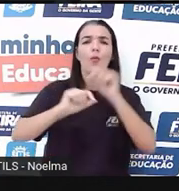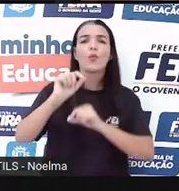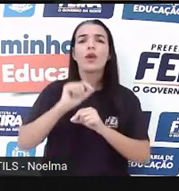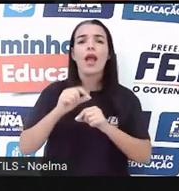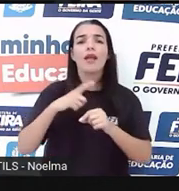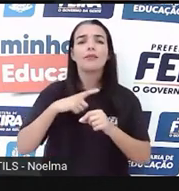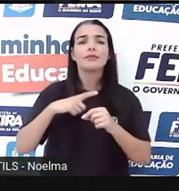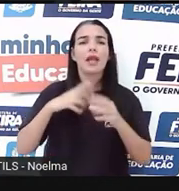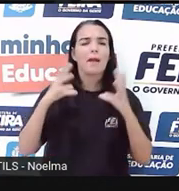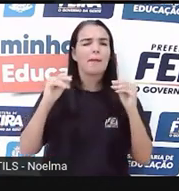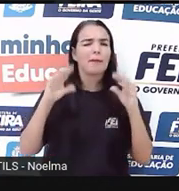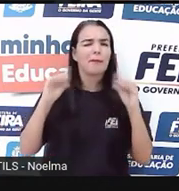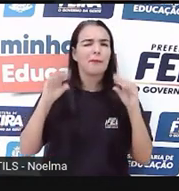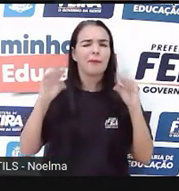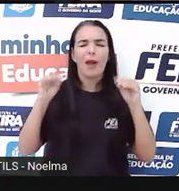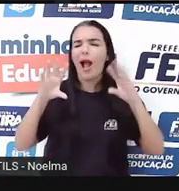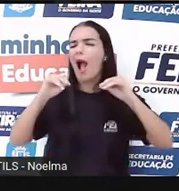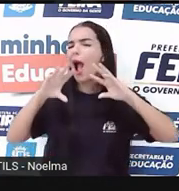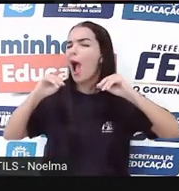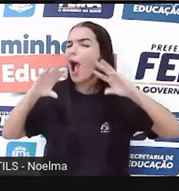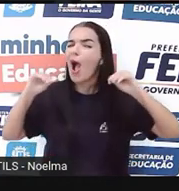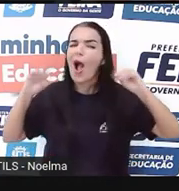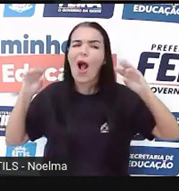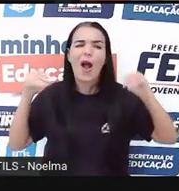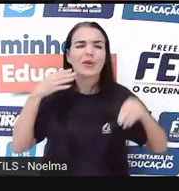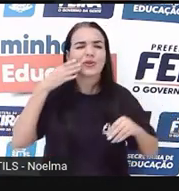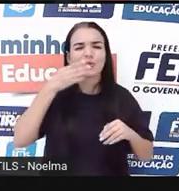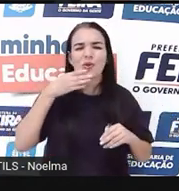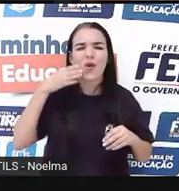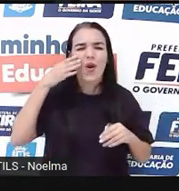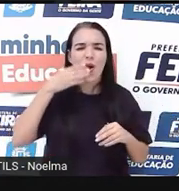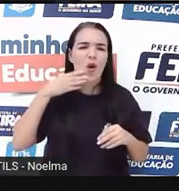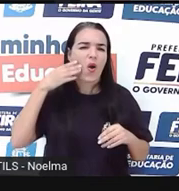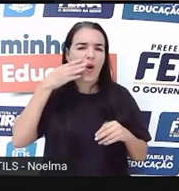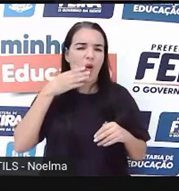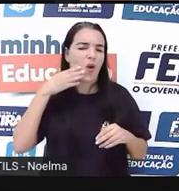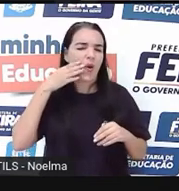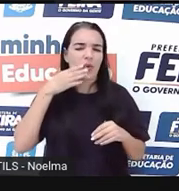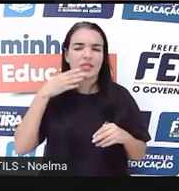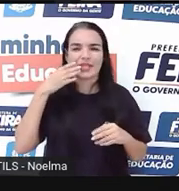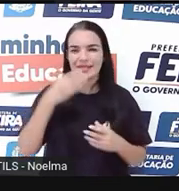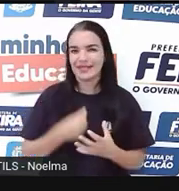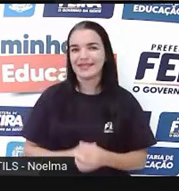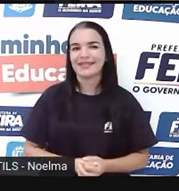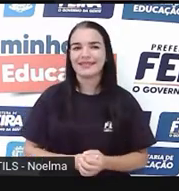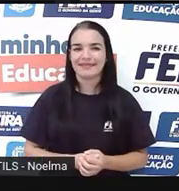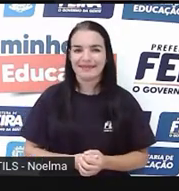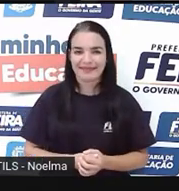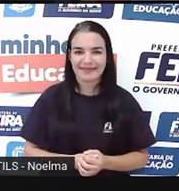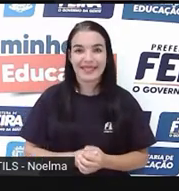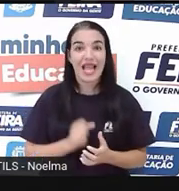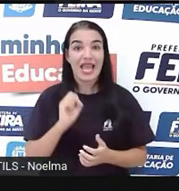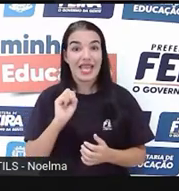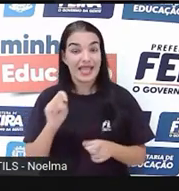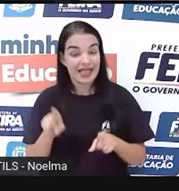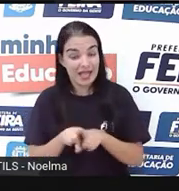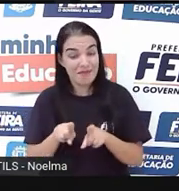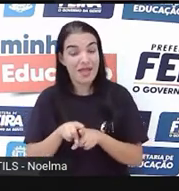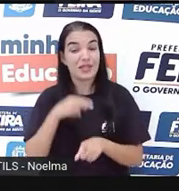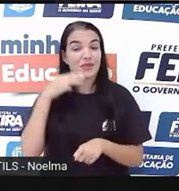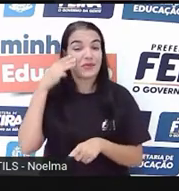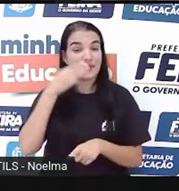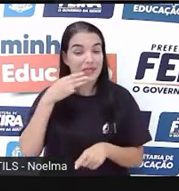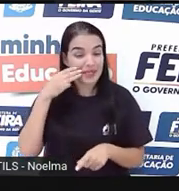trazem assim, ó, full of sweets or candies, cheias de doces. Doces e mais